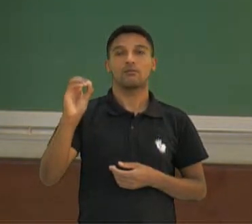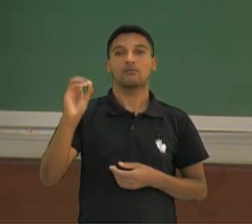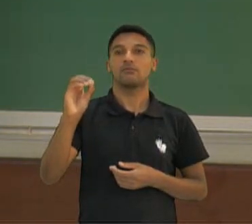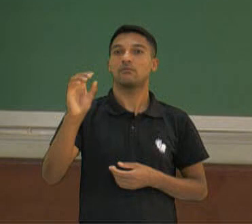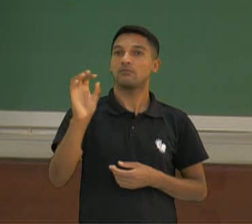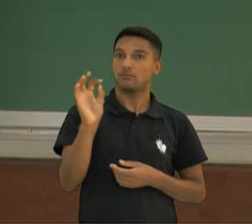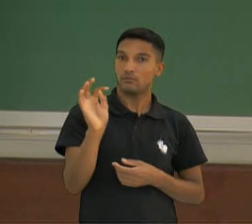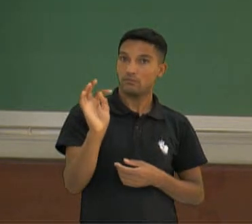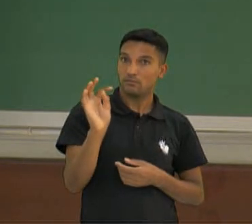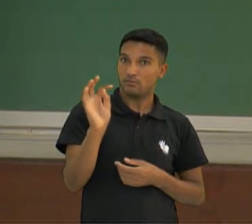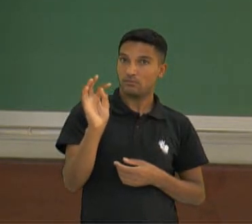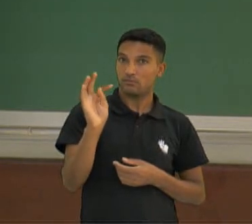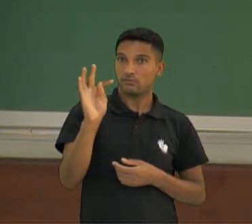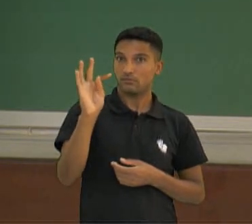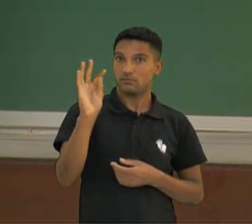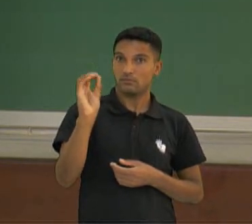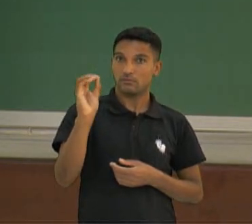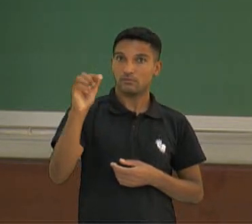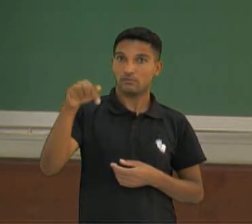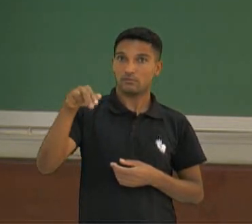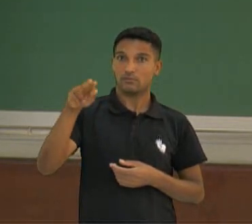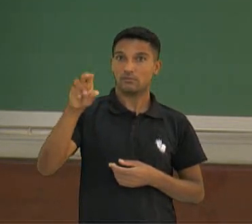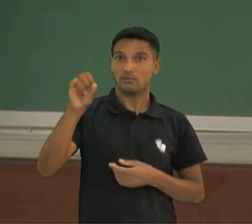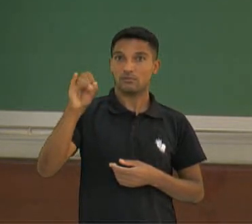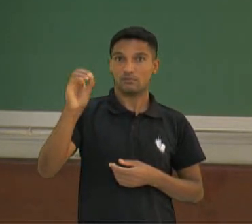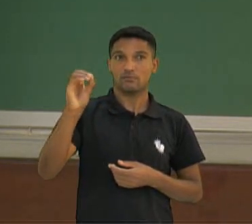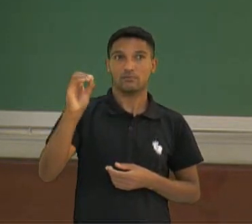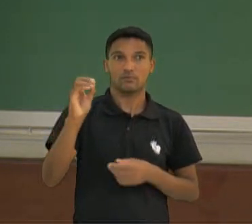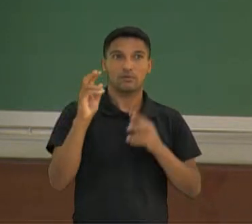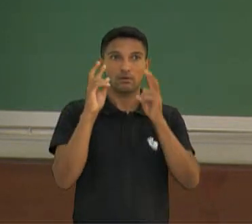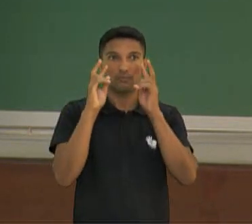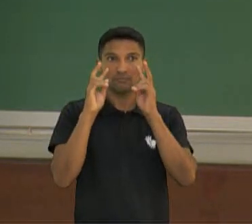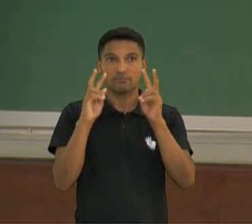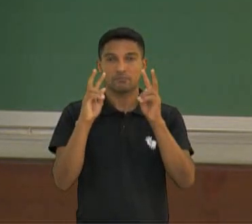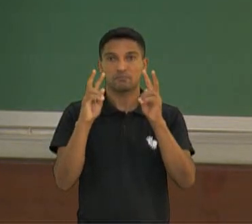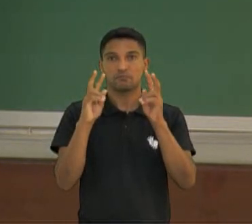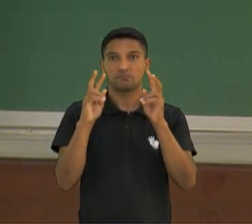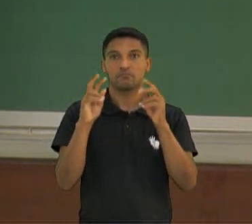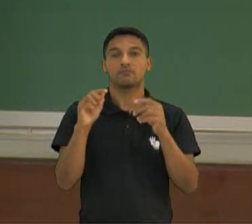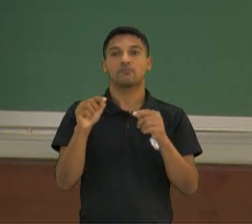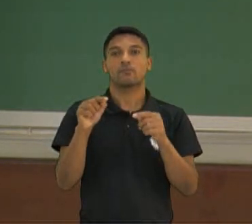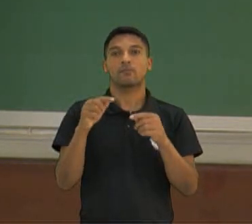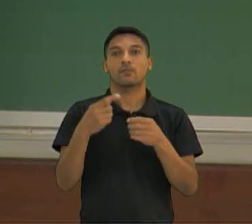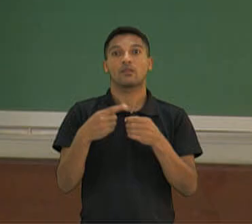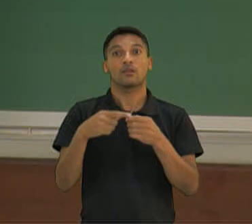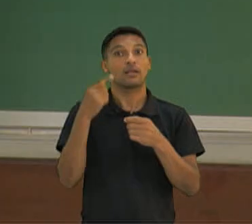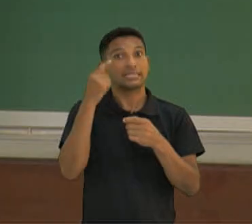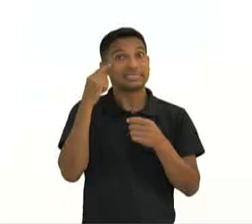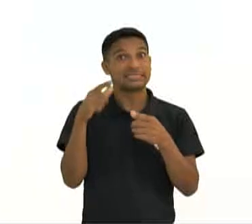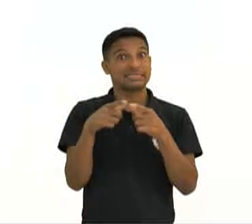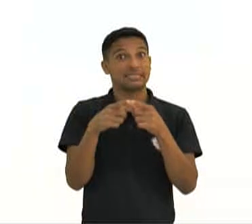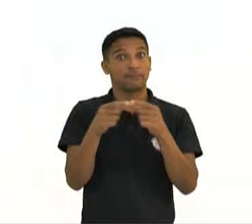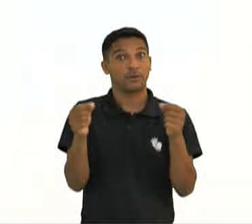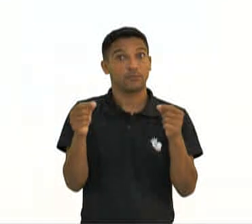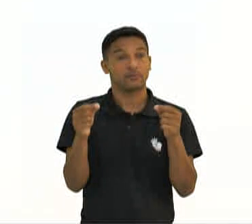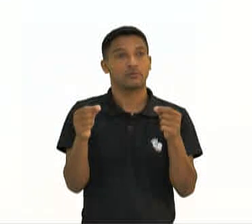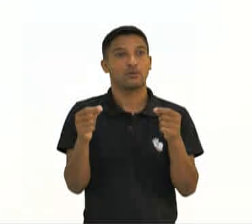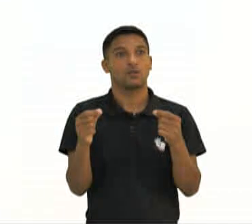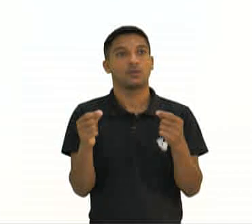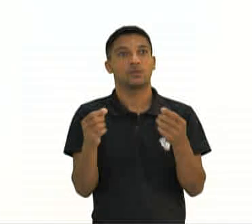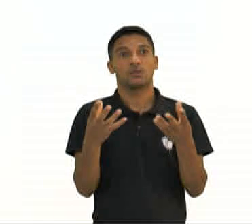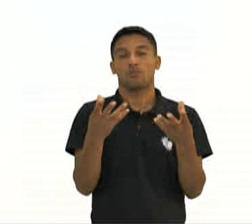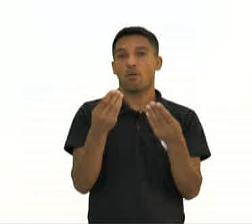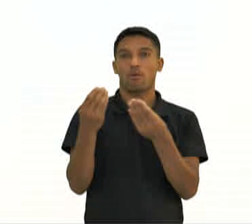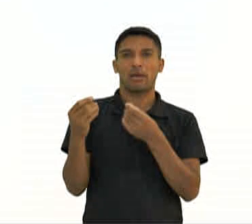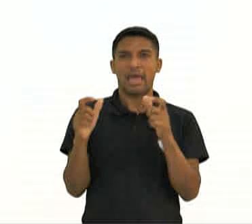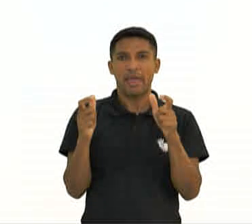13,4 milhões de habitantes, né, próximo da população de São Paulo, mas com um território bem reduzido. 11% da